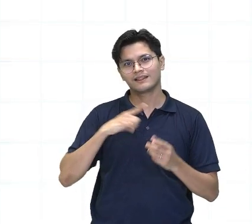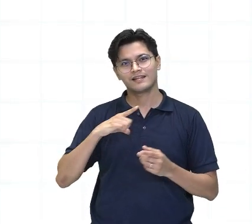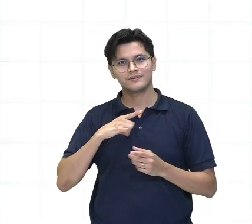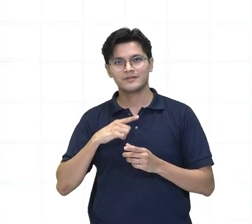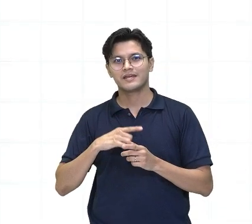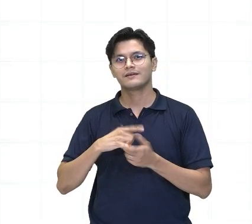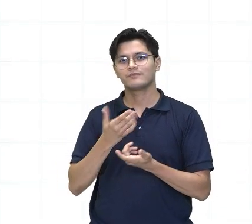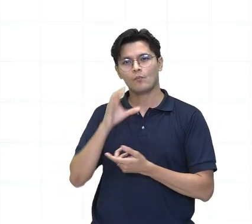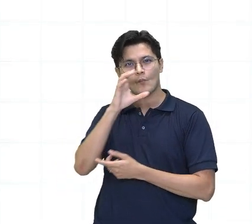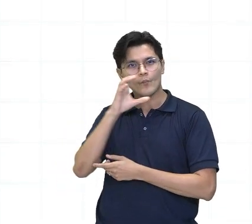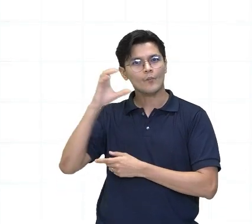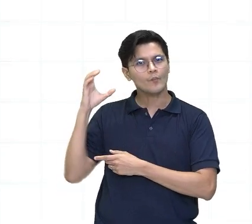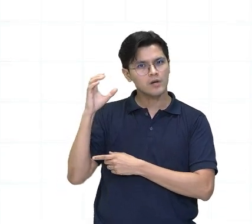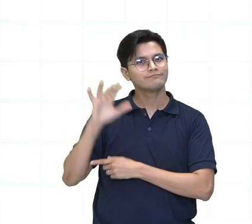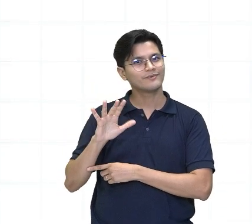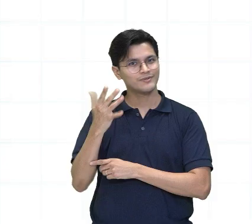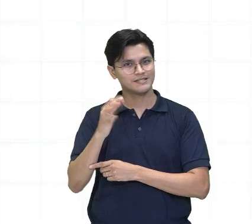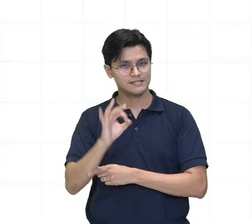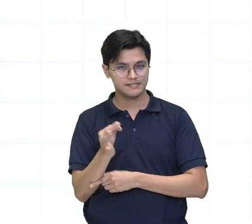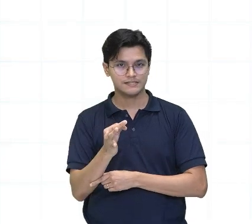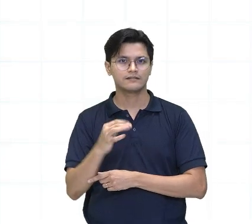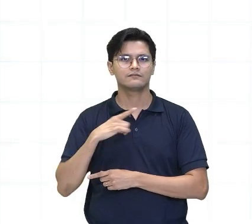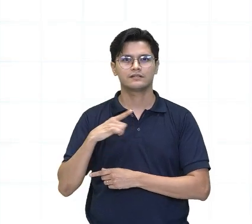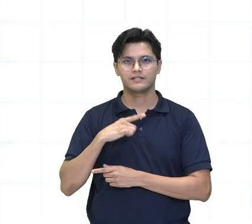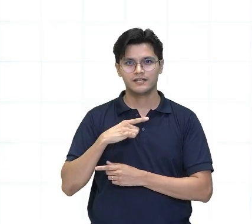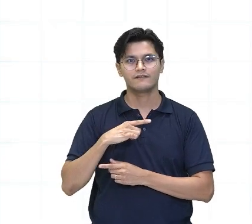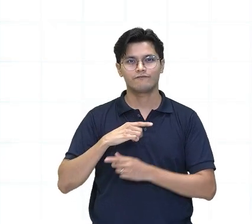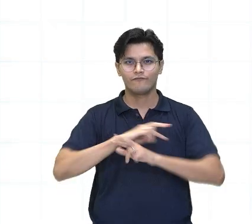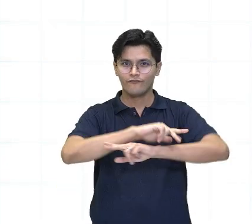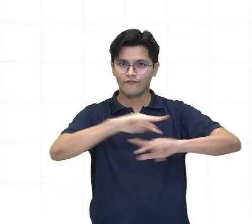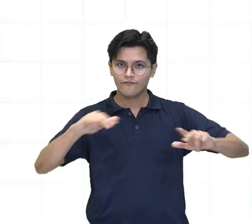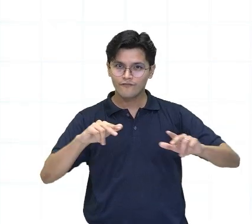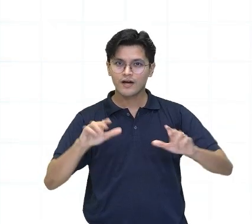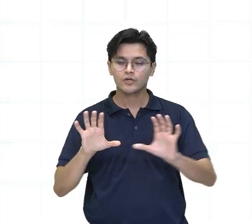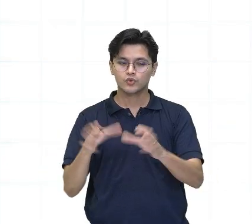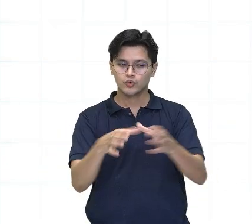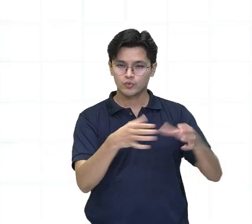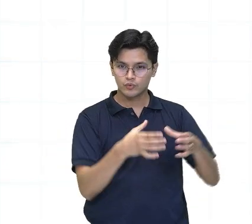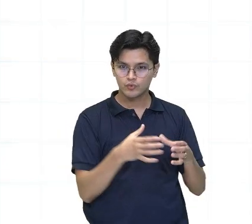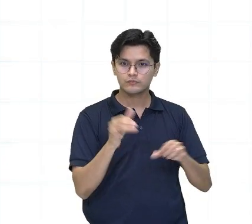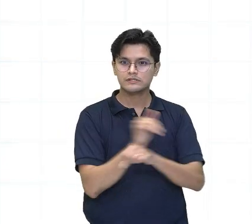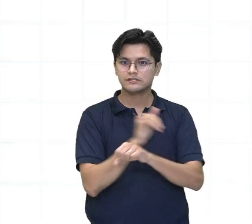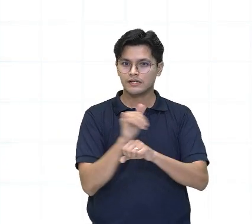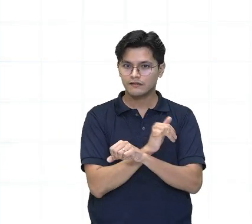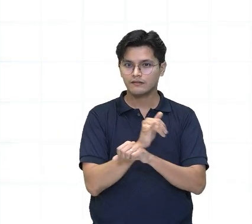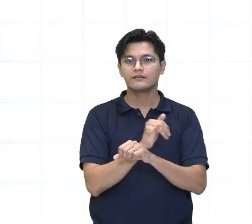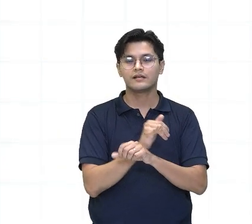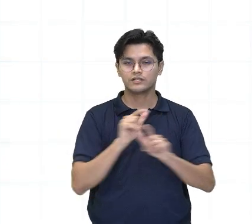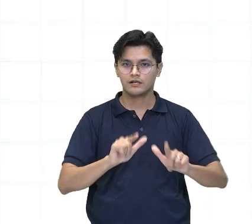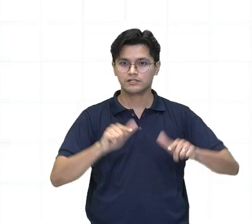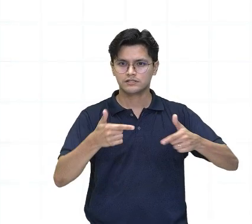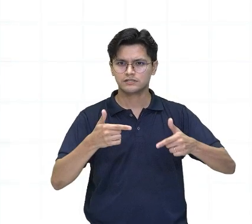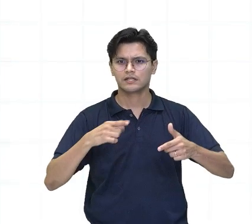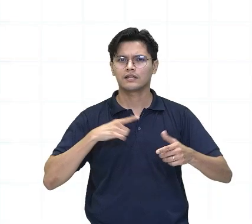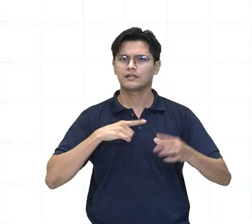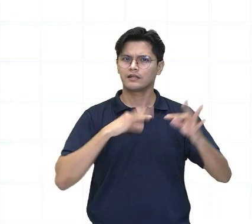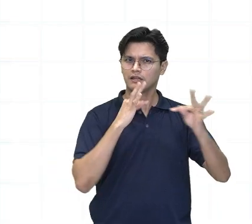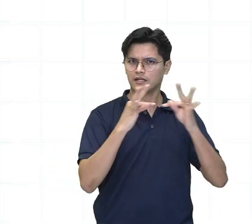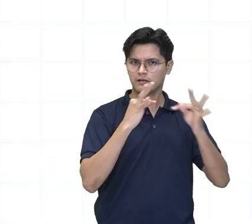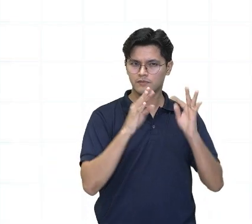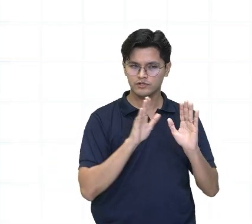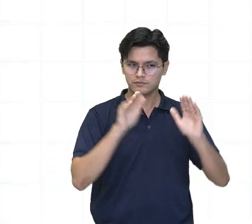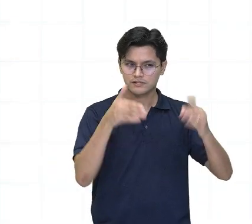pesquisadora. Várias frentes. Ainda não há terapia específica contra as infecções causadas